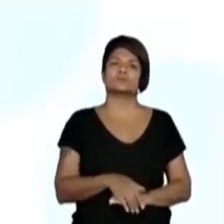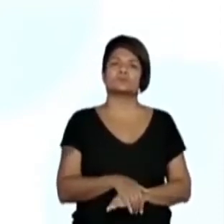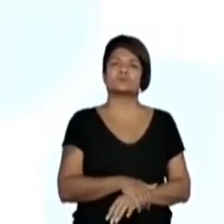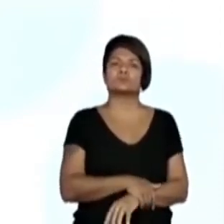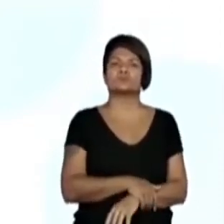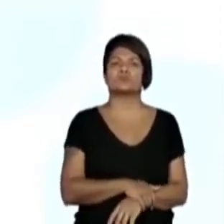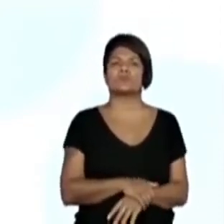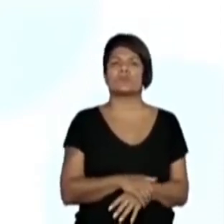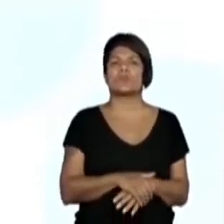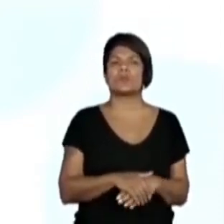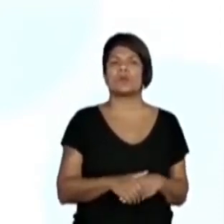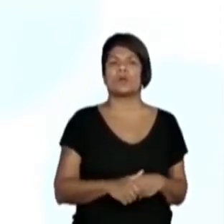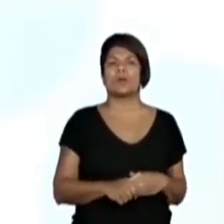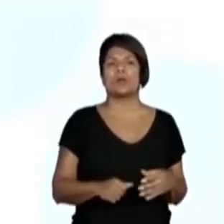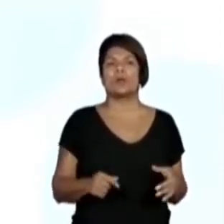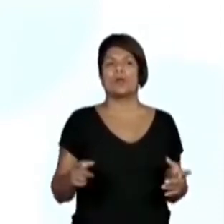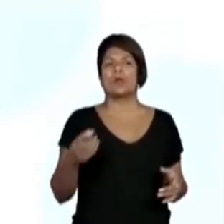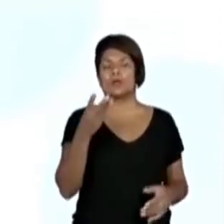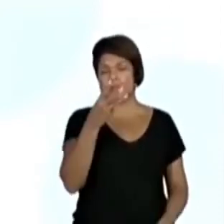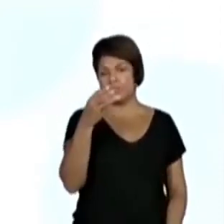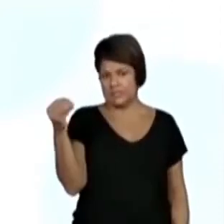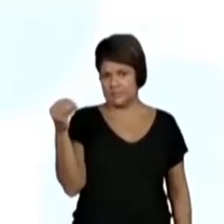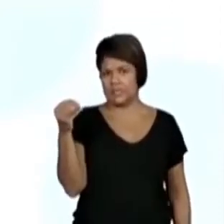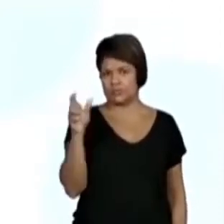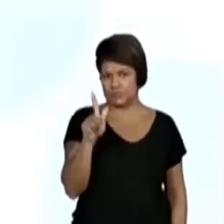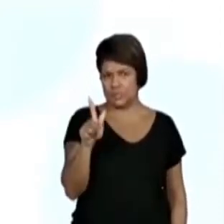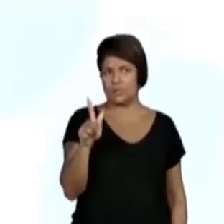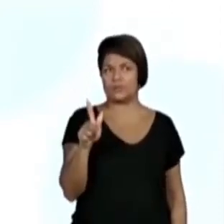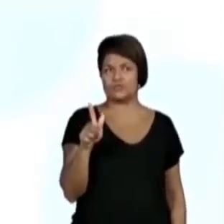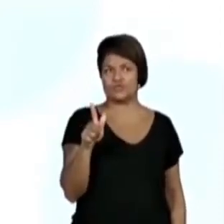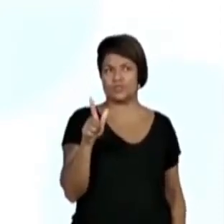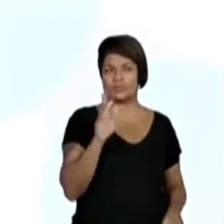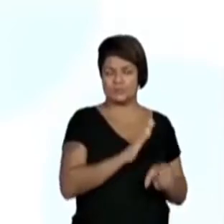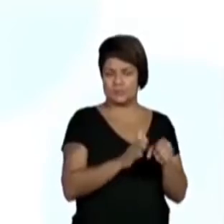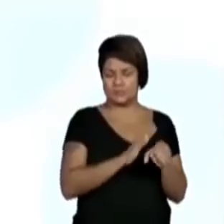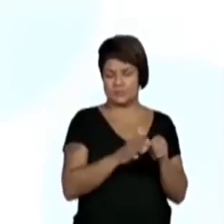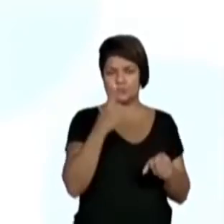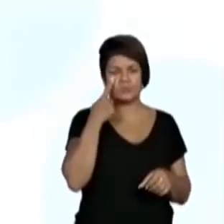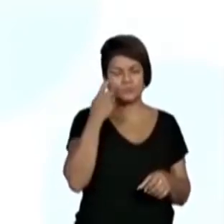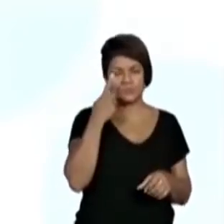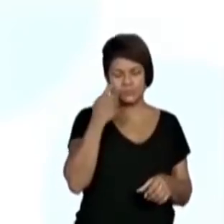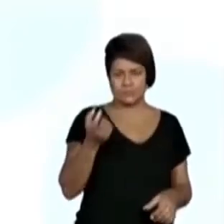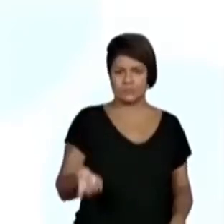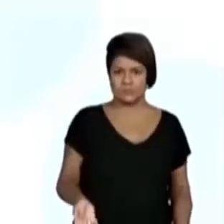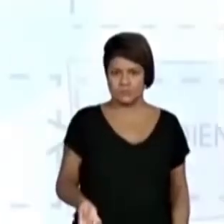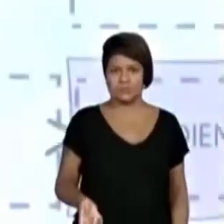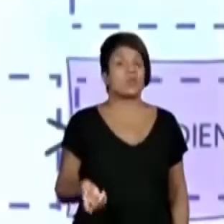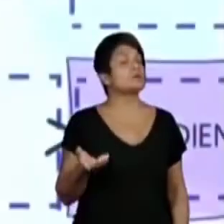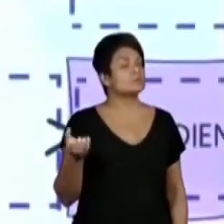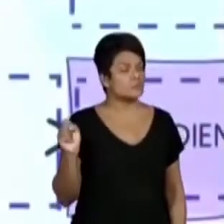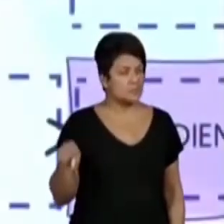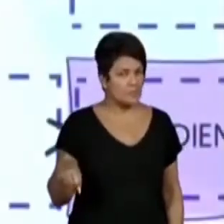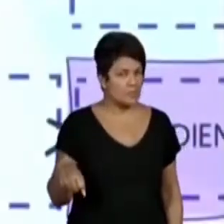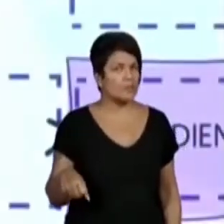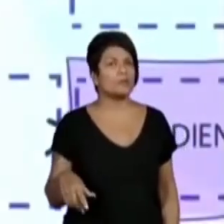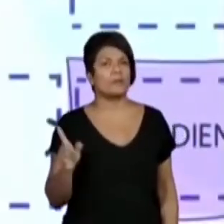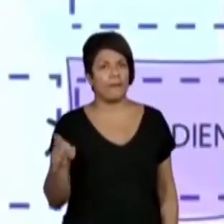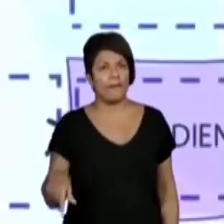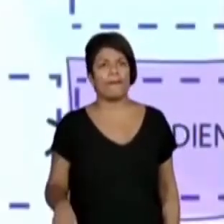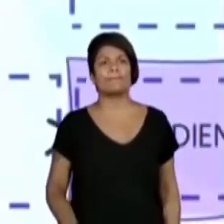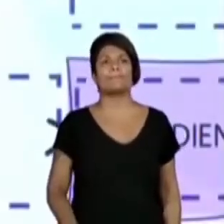300 gramas de cebola picada. Isso é ingrediente? Sim, isso é